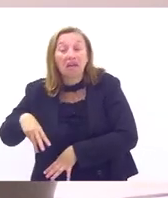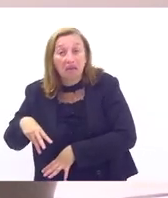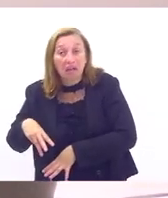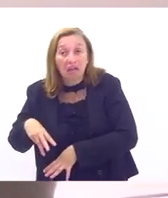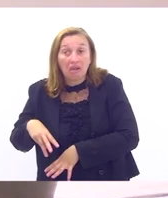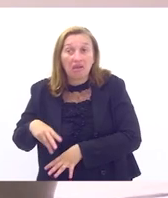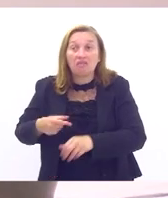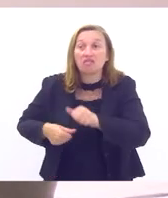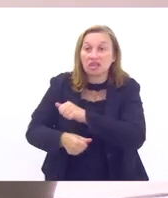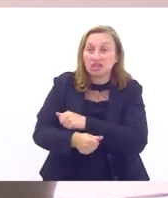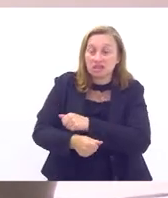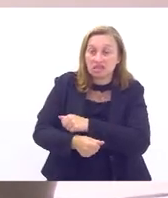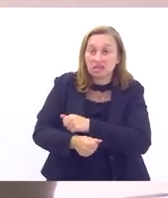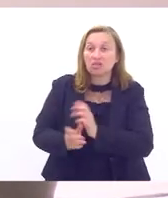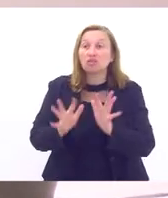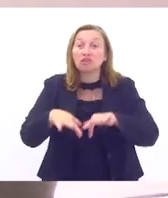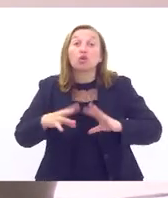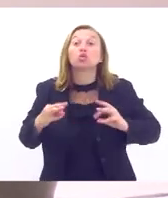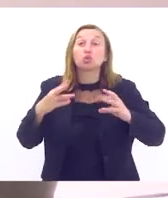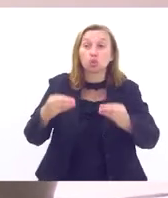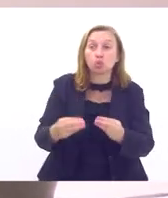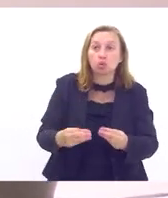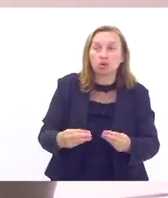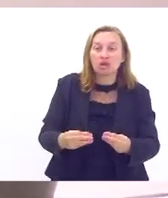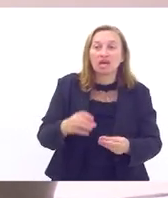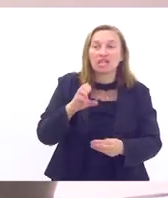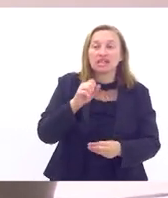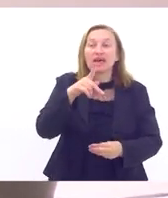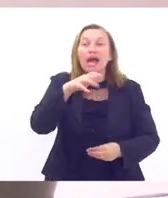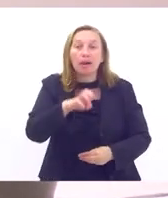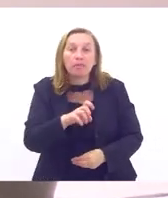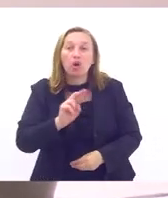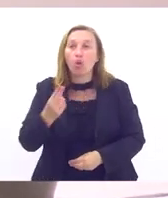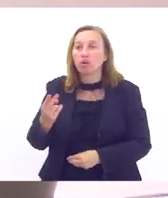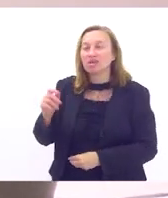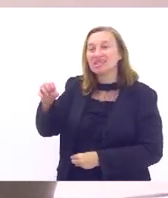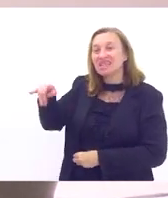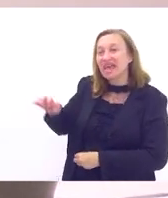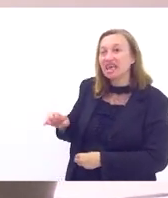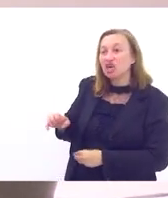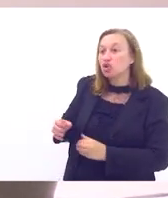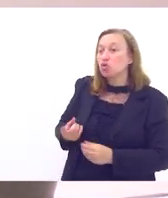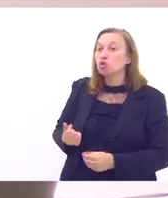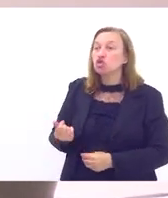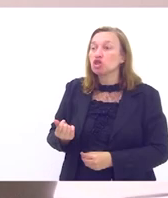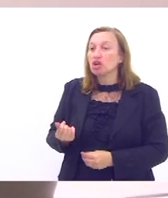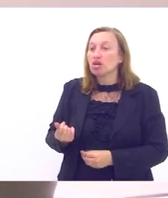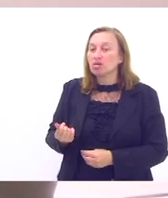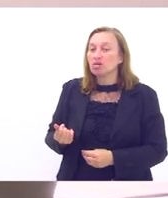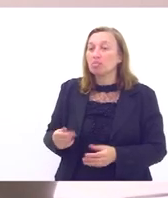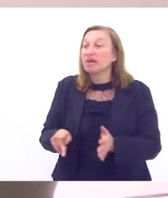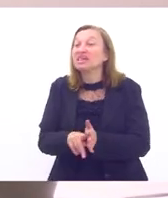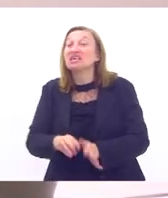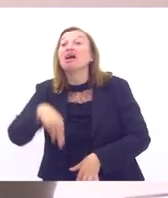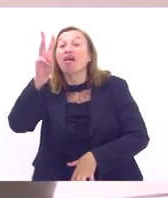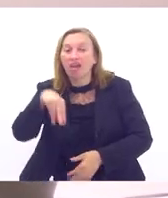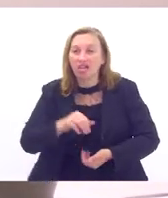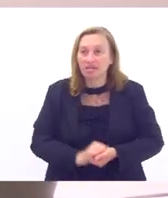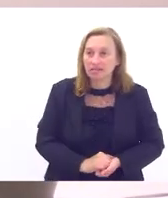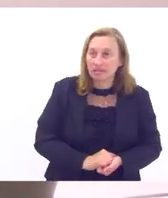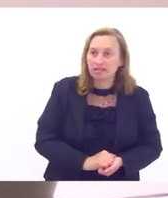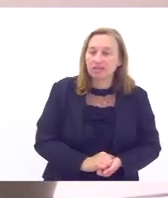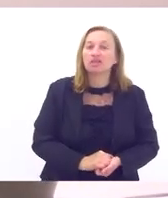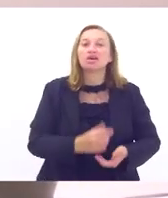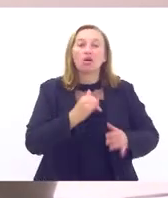Sanatório Penal, no final das contas? Se é a SEAP ou a SES? De onde vem o dinheiro para manter esse equipamento? Oficiou a